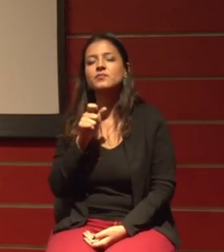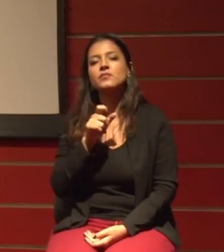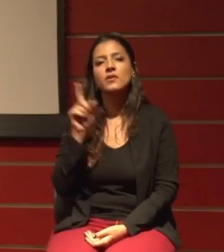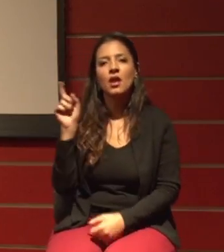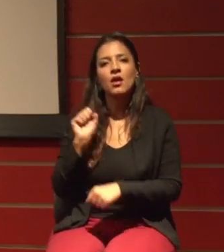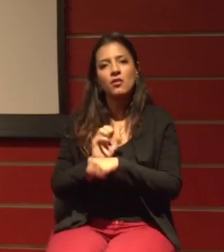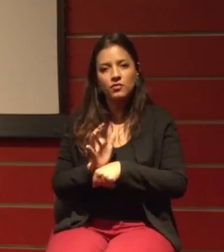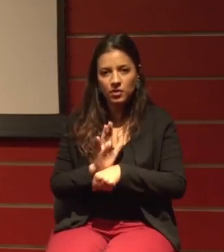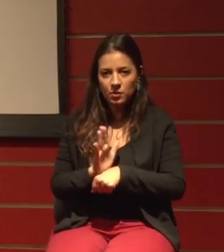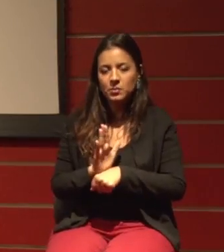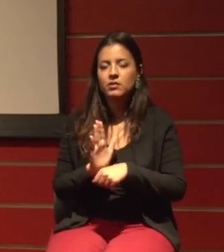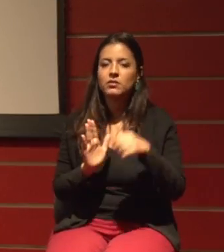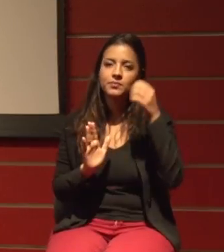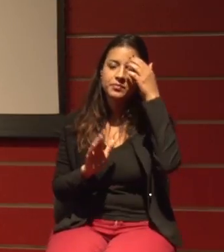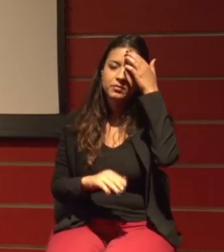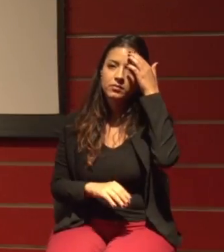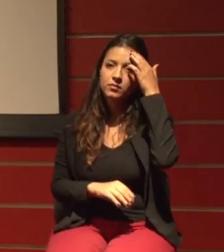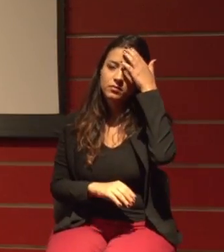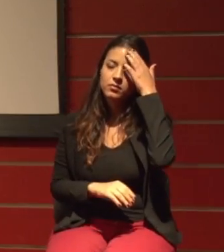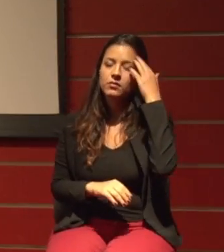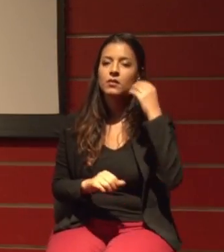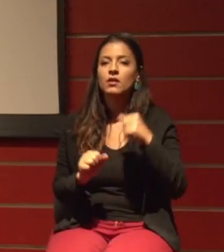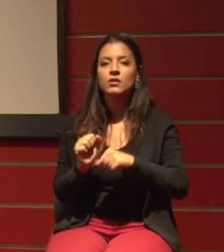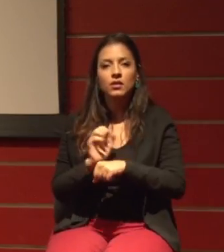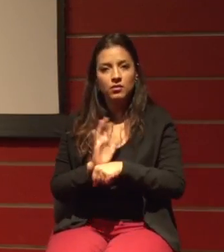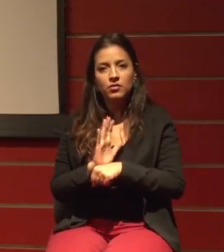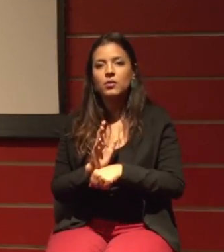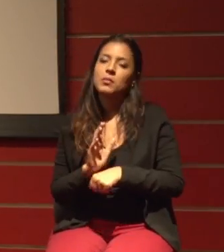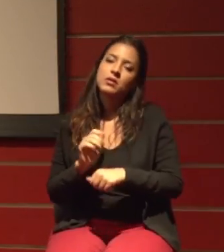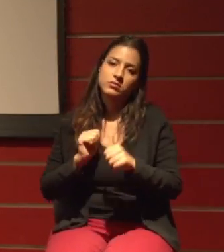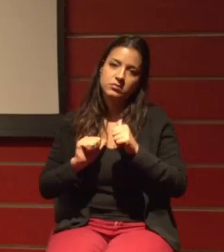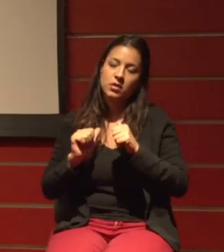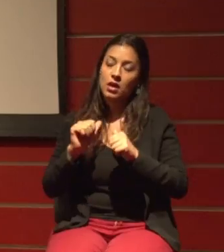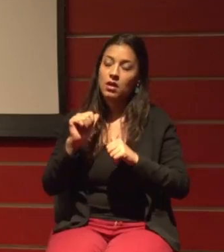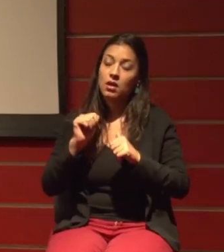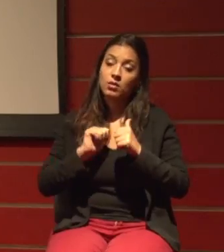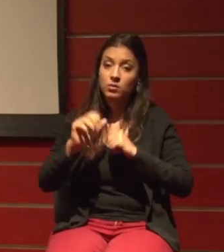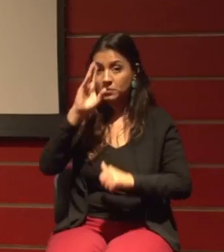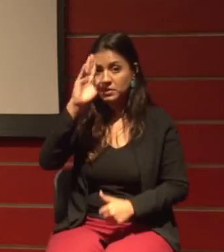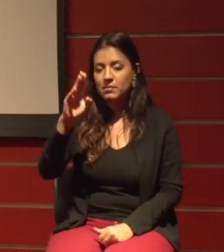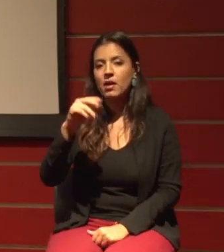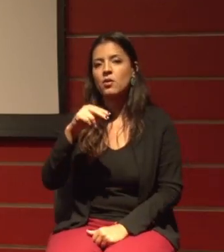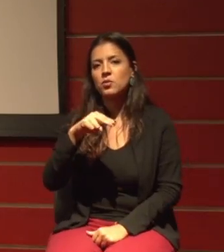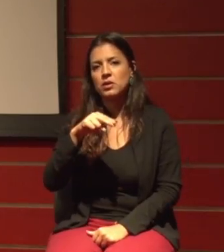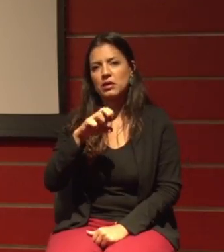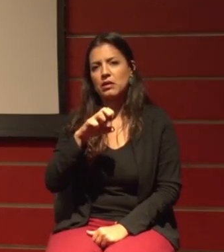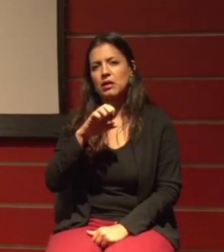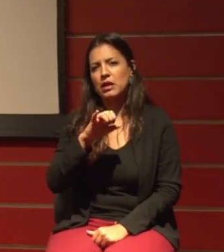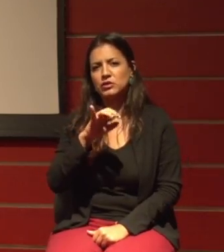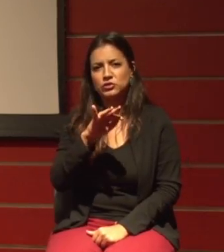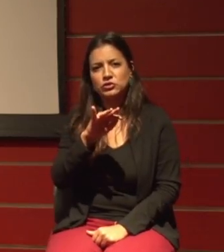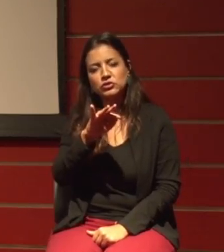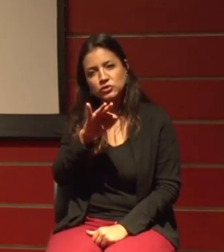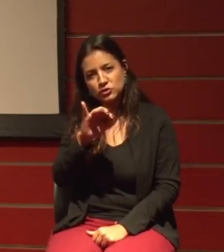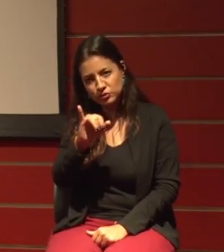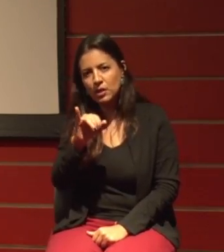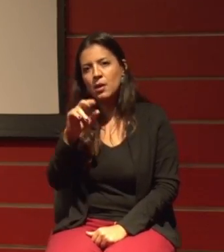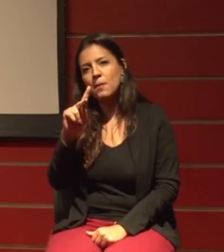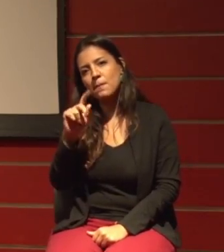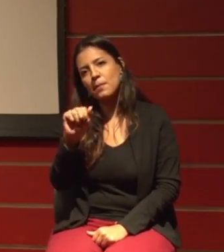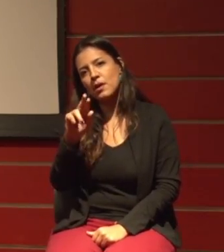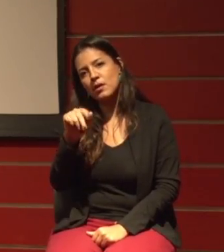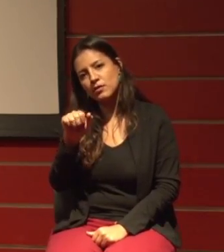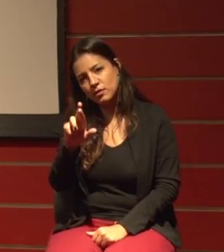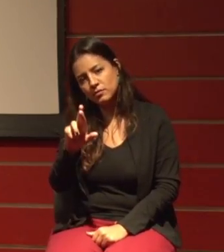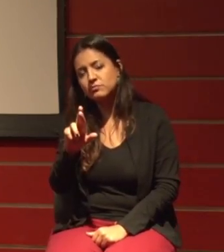feito feito né E como o ator principal também o Nate Parker né Eh contando uma história